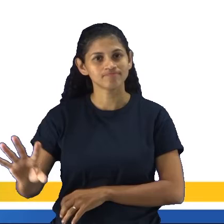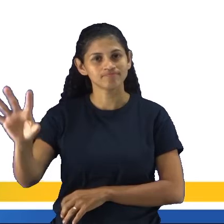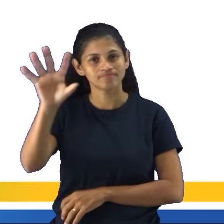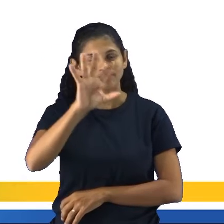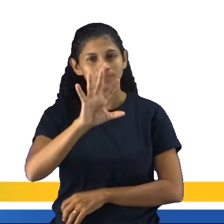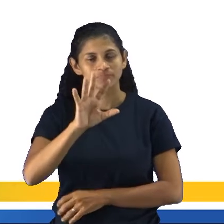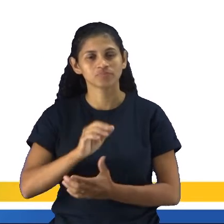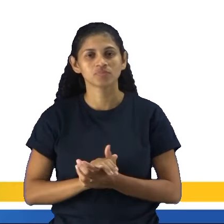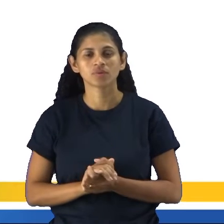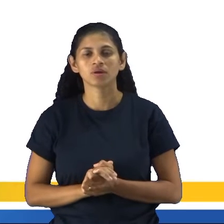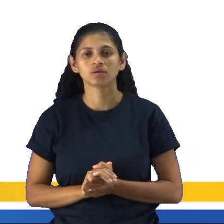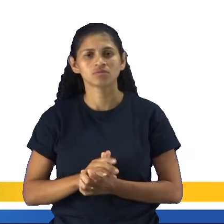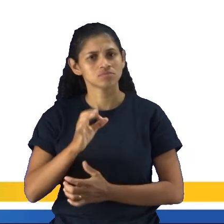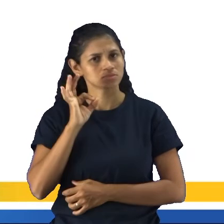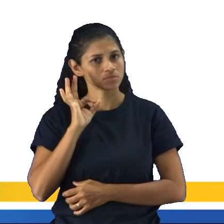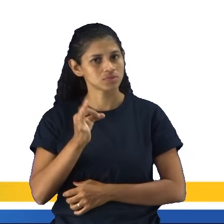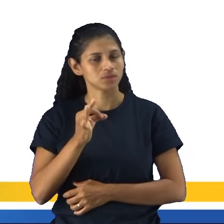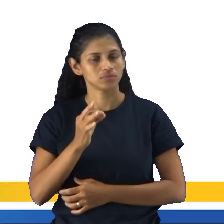letra D.